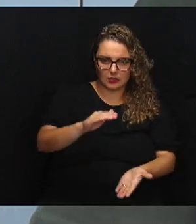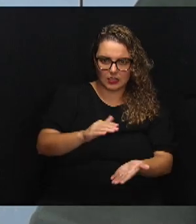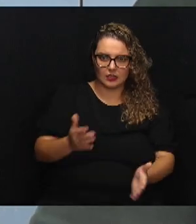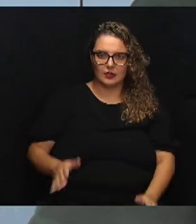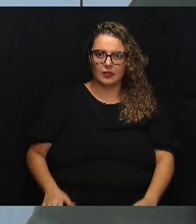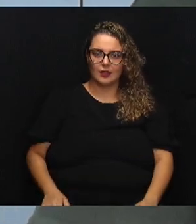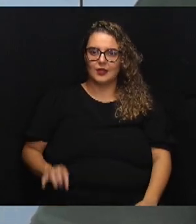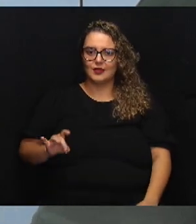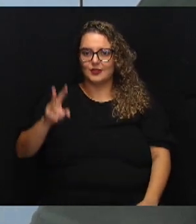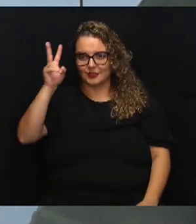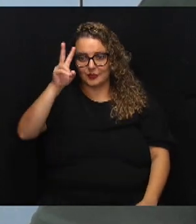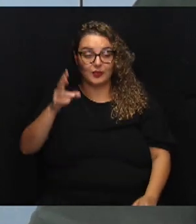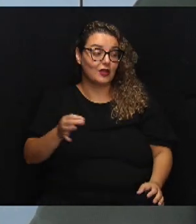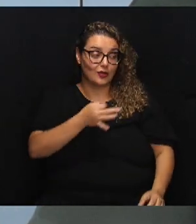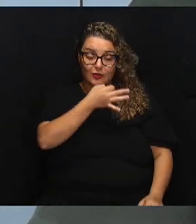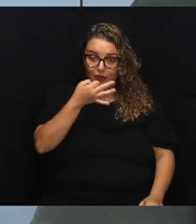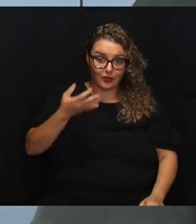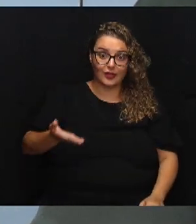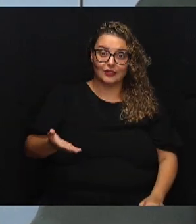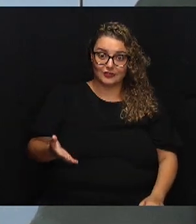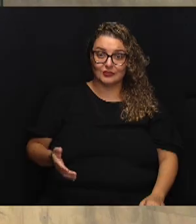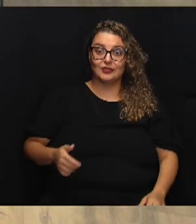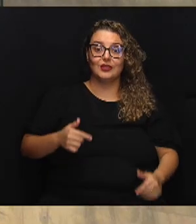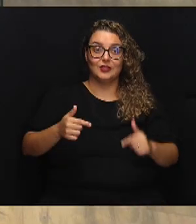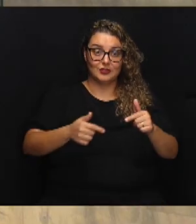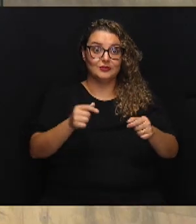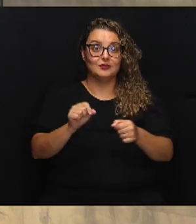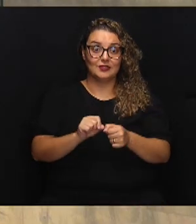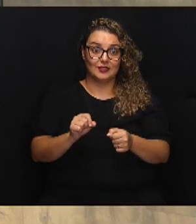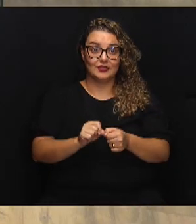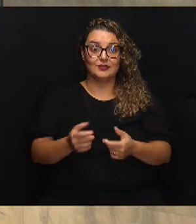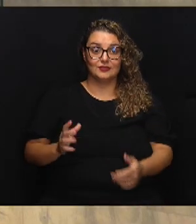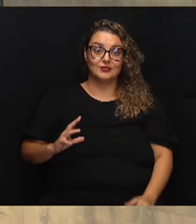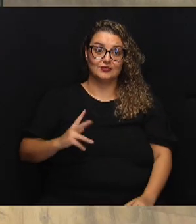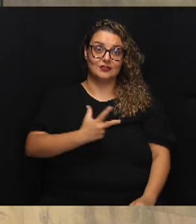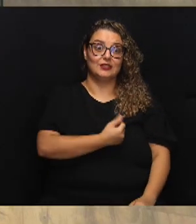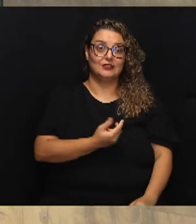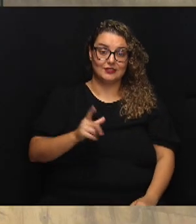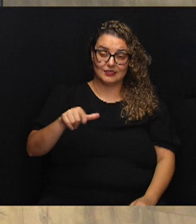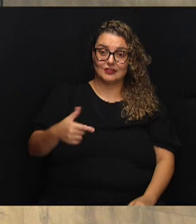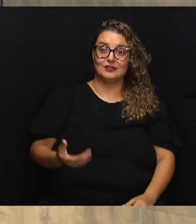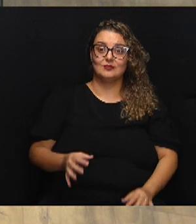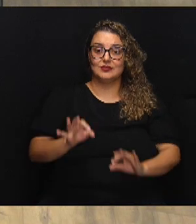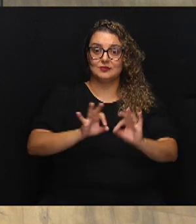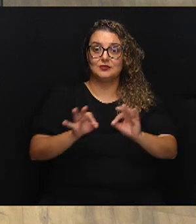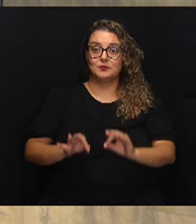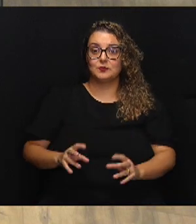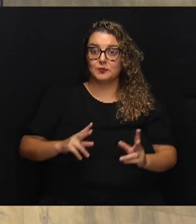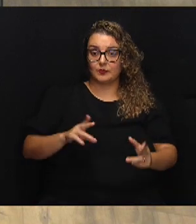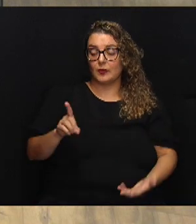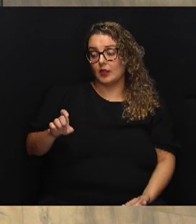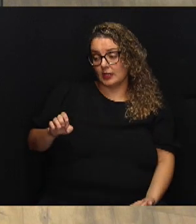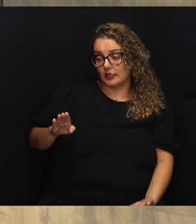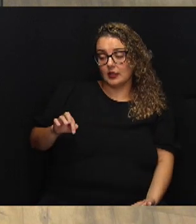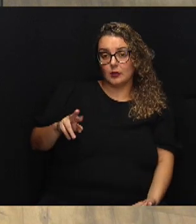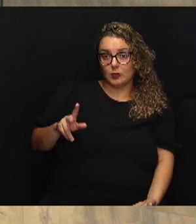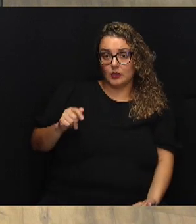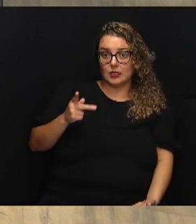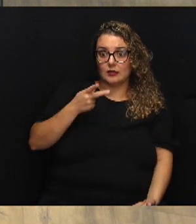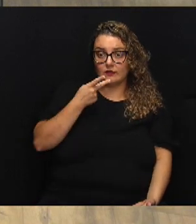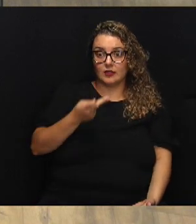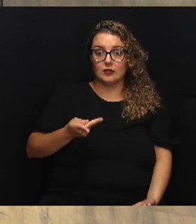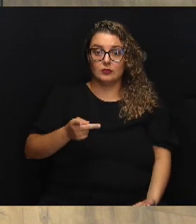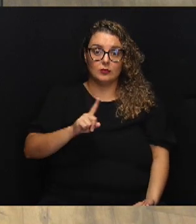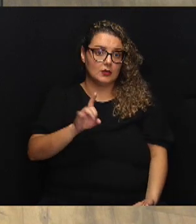um relato desse resgate o trabalho que é realizado, né? De resgate e depois, né? Que nem a Débora falou, né? Não é só cachorro e gato, né?